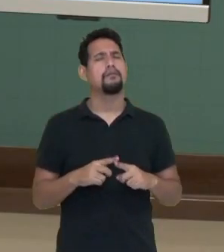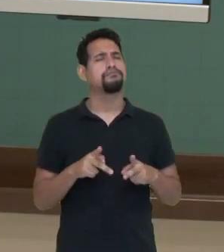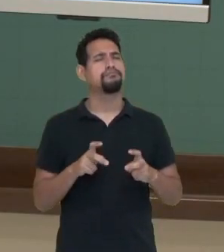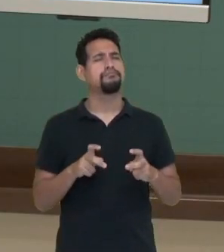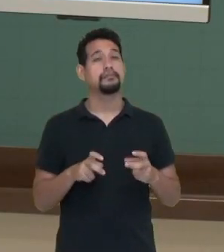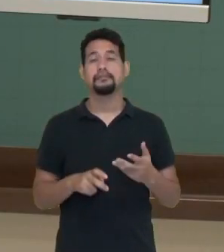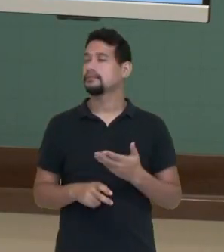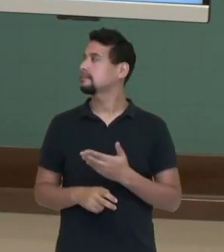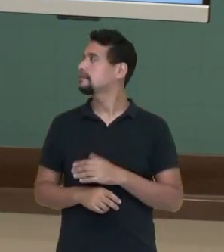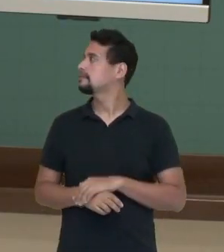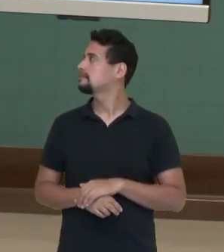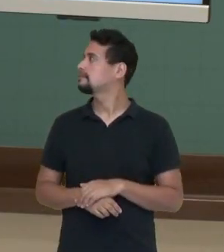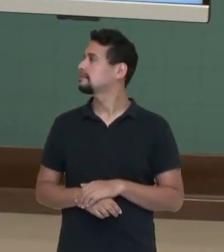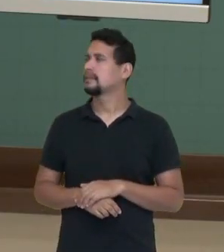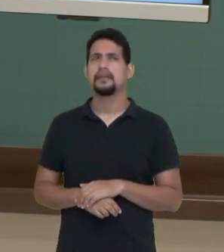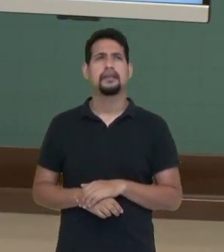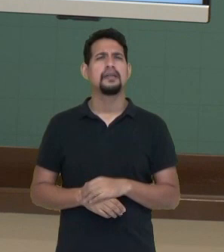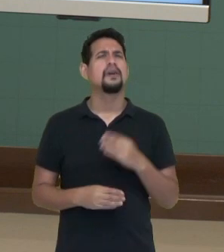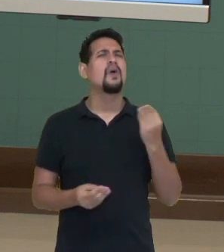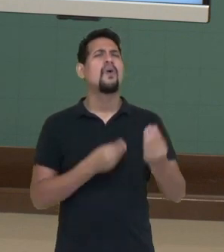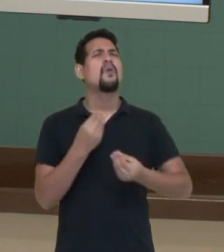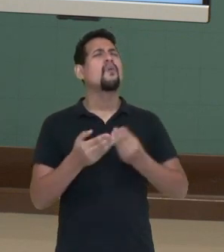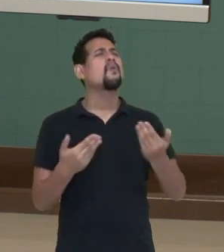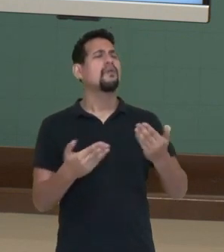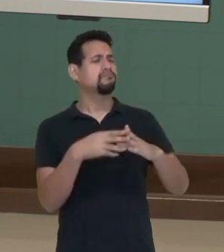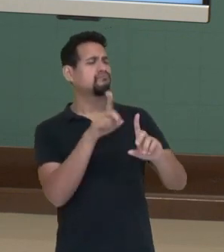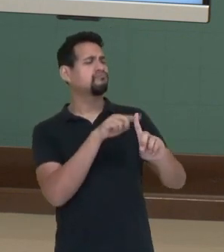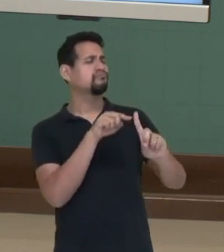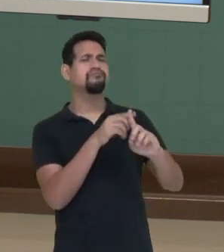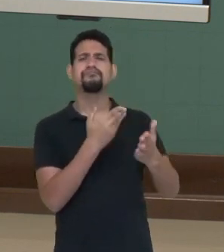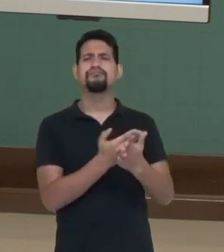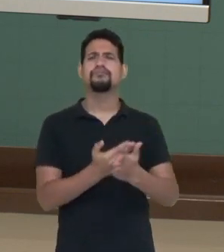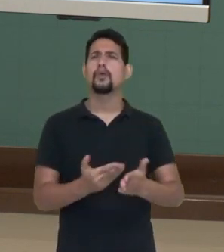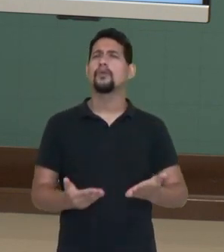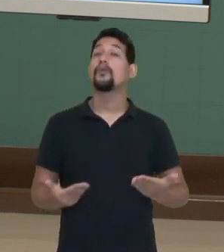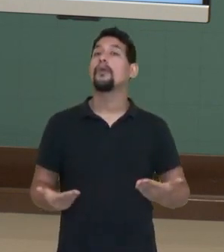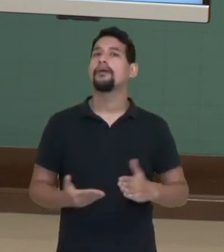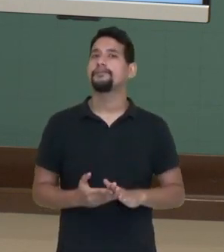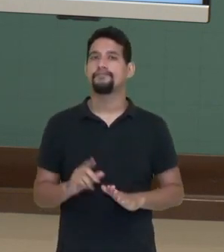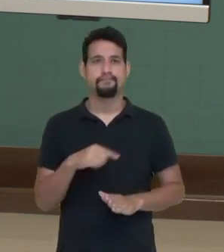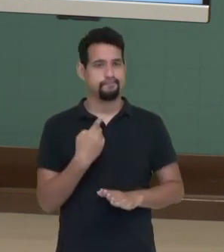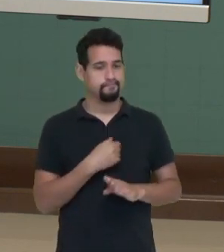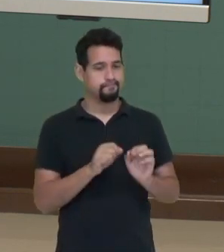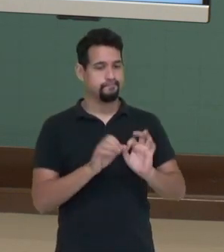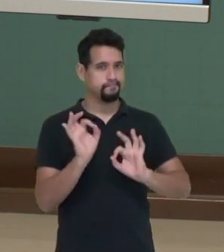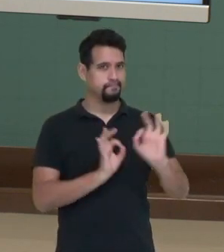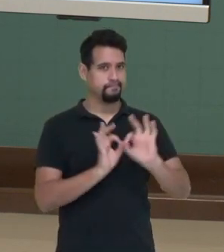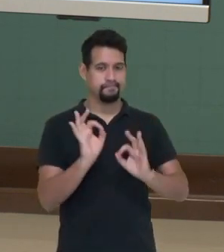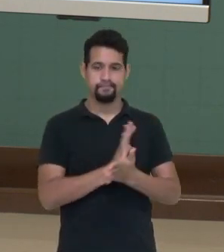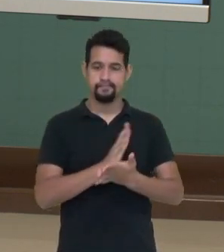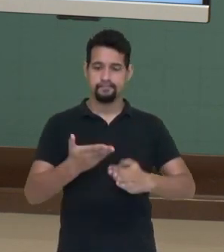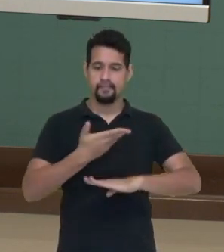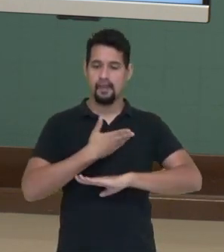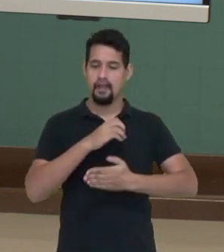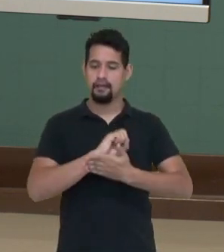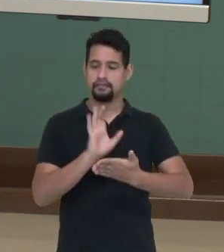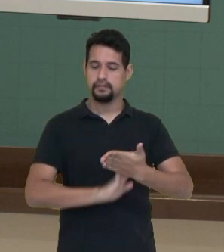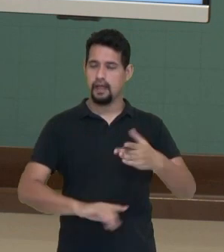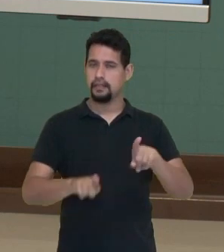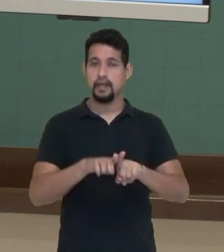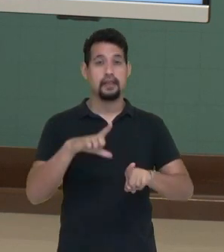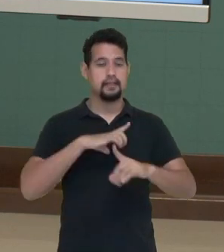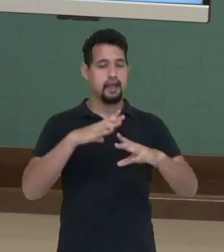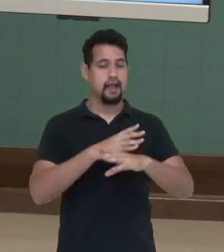Olha só, qual serão os objetivos da nossa aulinha de hoje? Nós vamos resolver algumas situações, problemas,